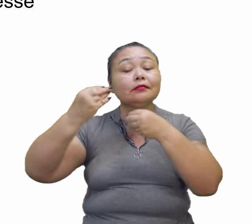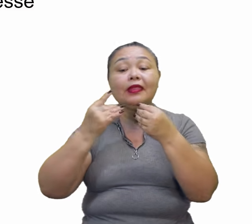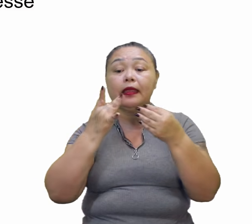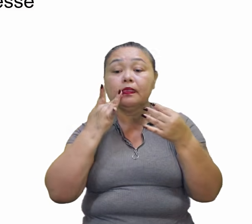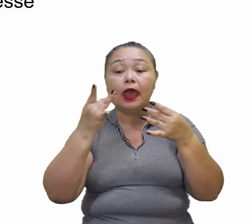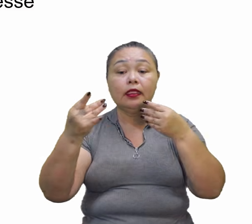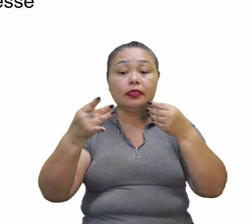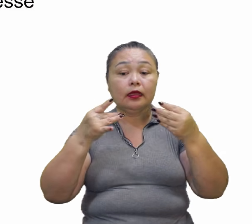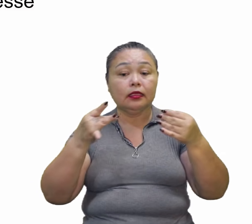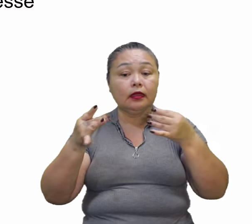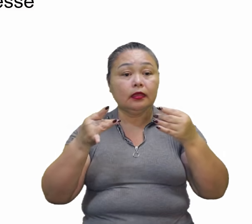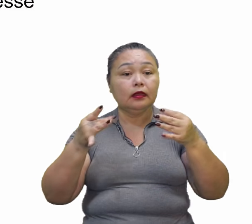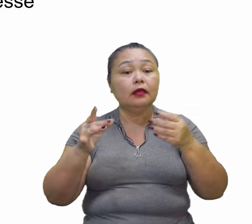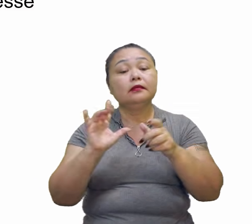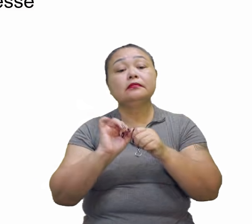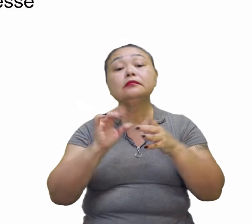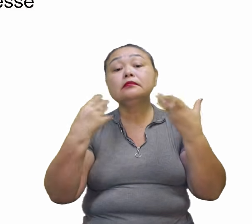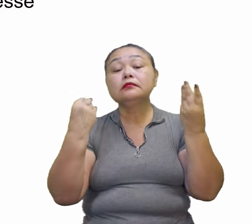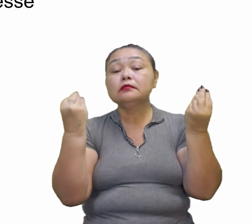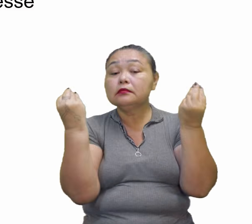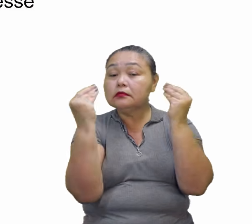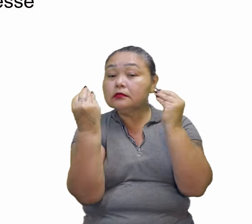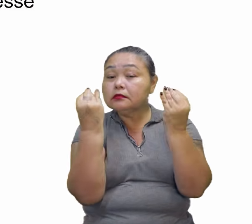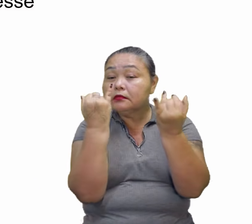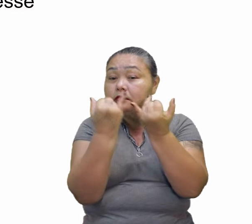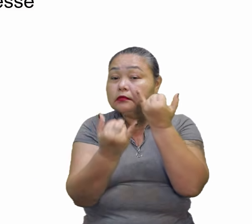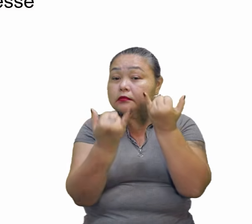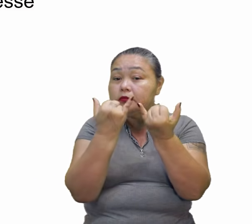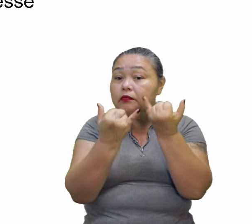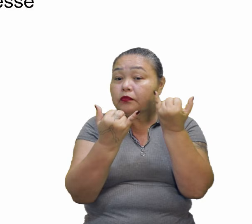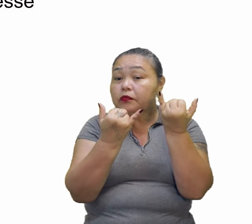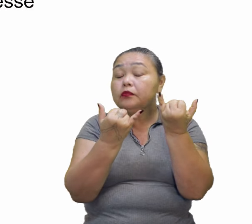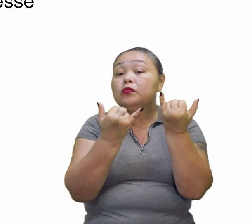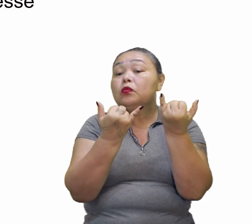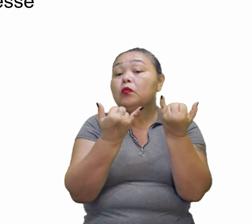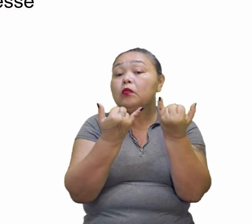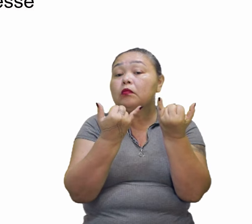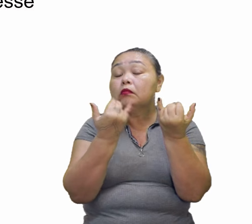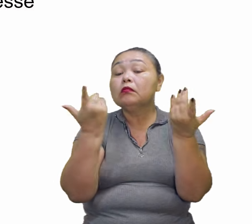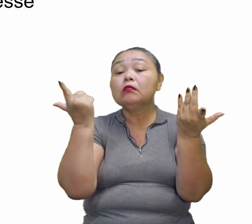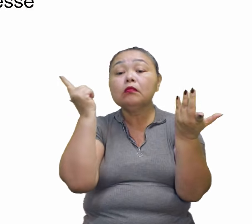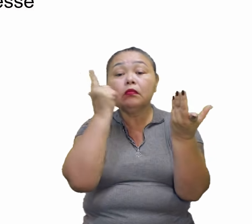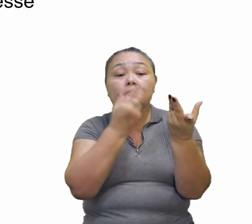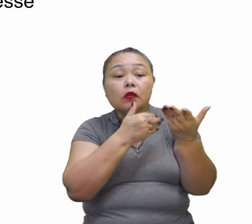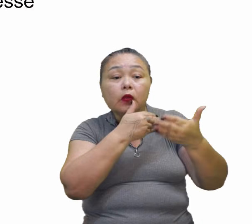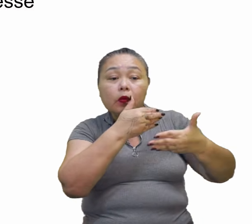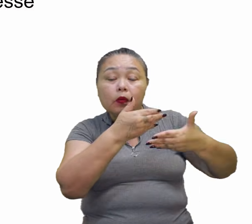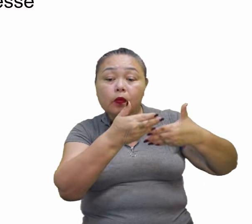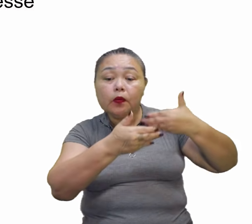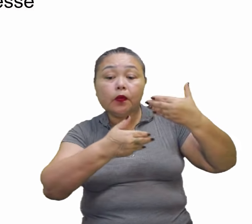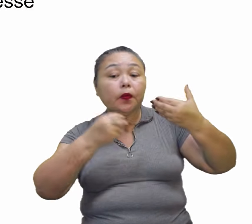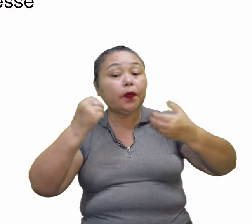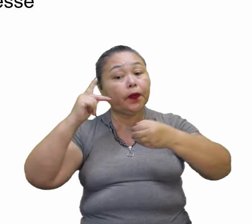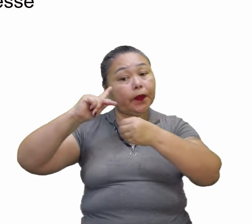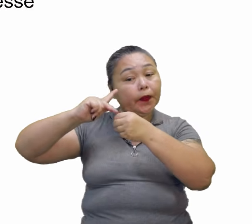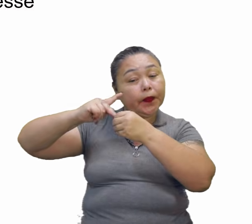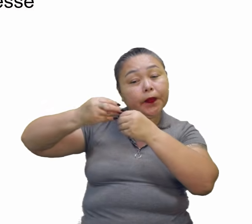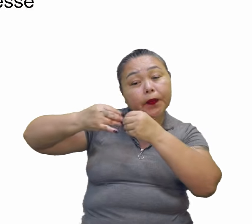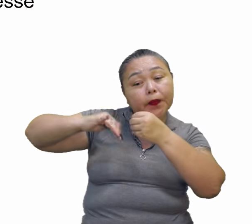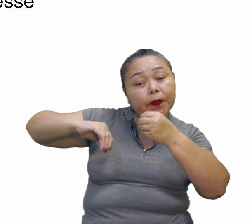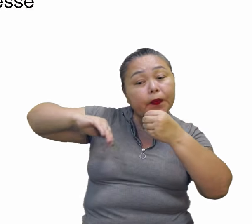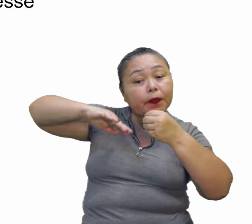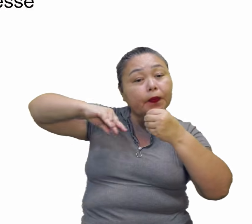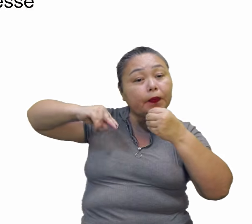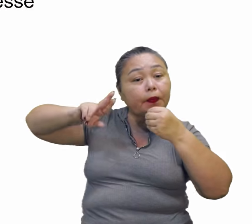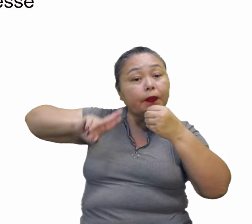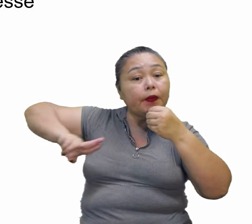de plásticos. Compostos semelhantes são obtidos durante o refino do petróleo